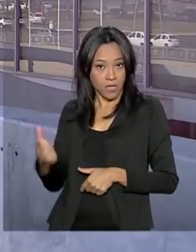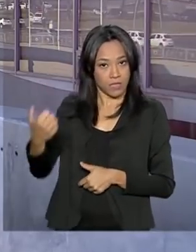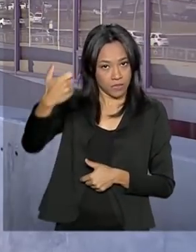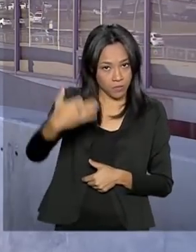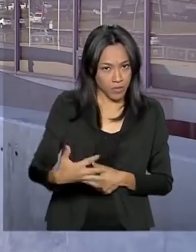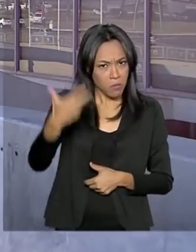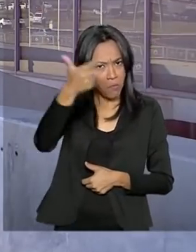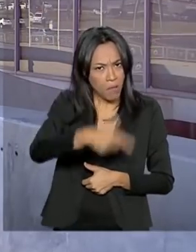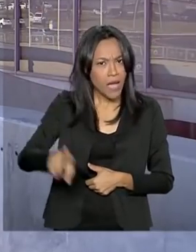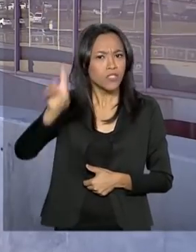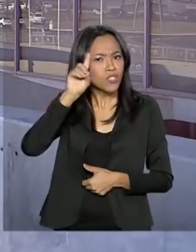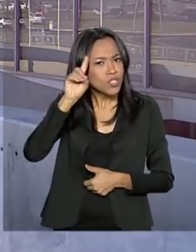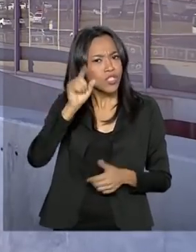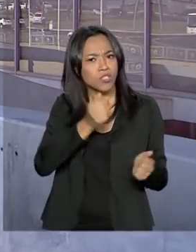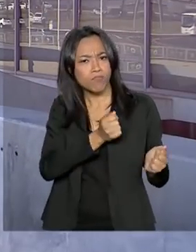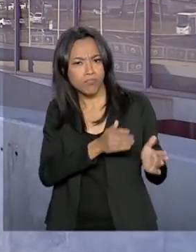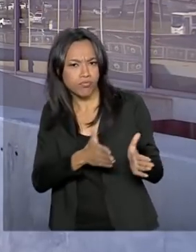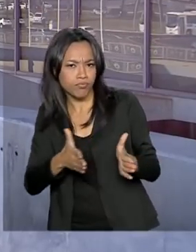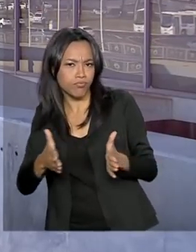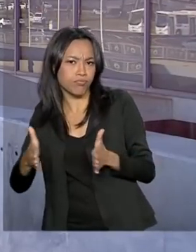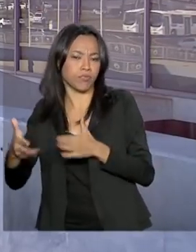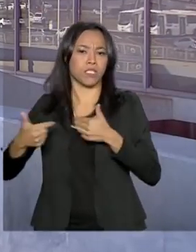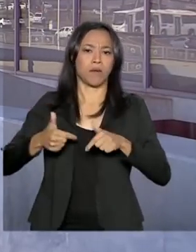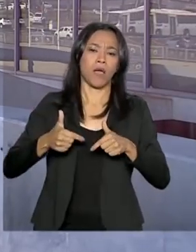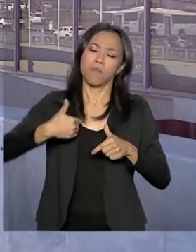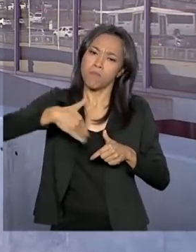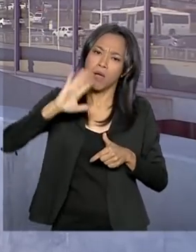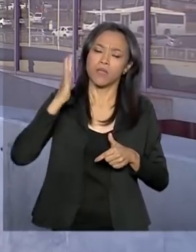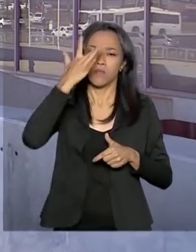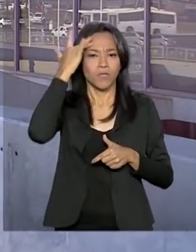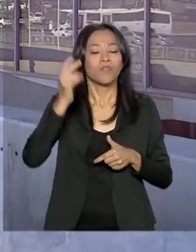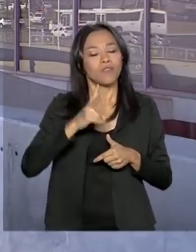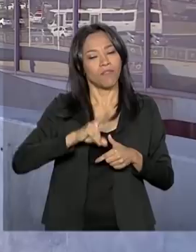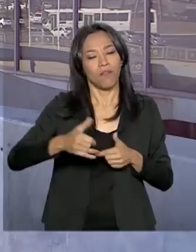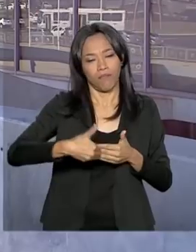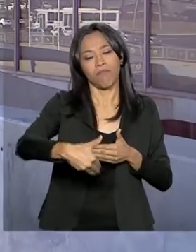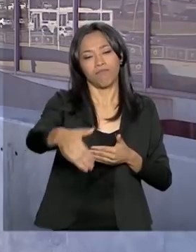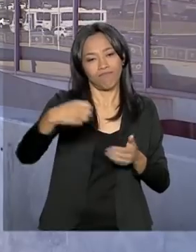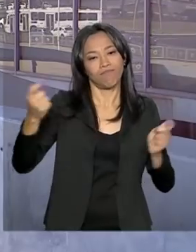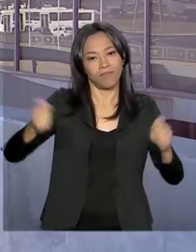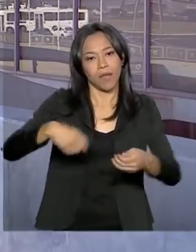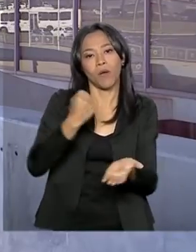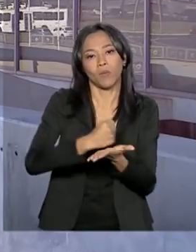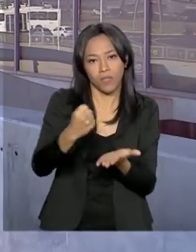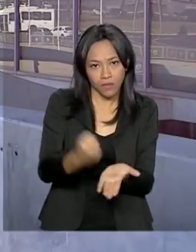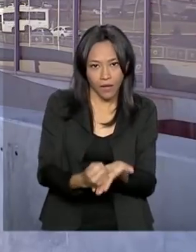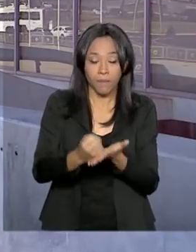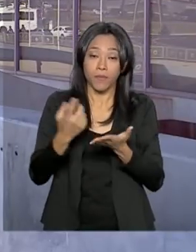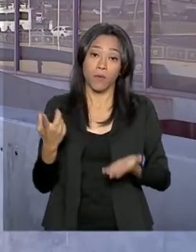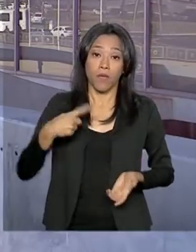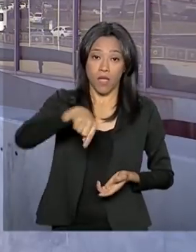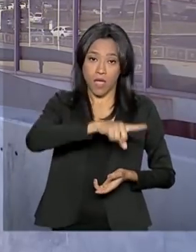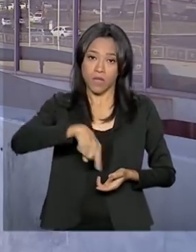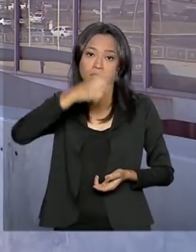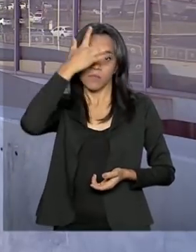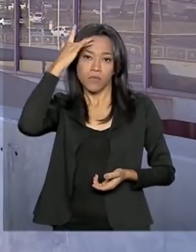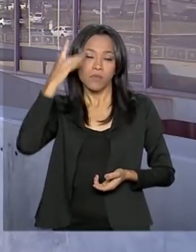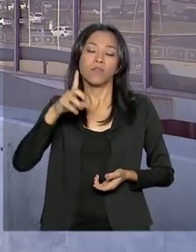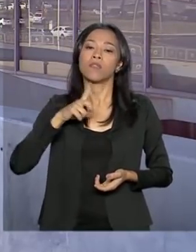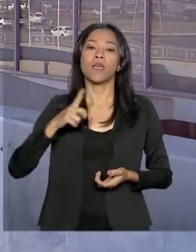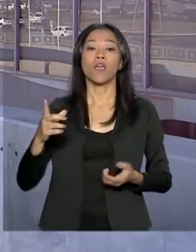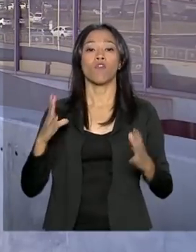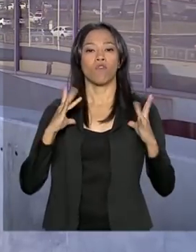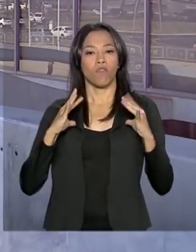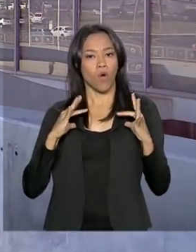dias de trabalho das empresas, mais pessoas poderão ser contratadas. Esses trabalhadores terão suas